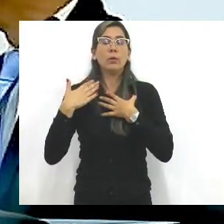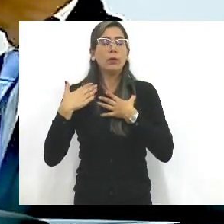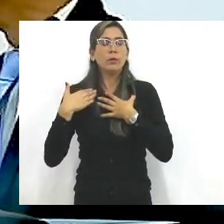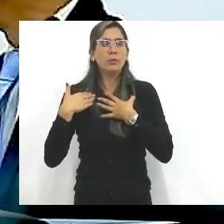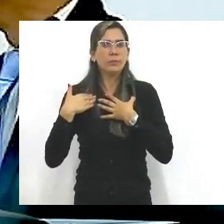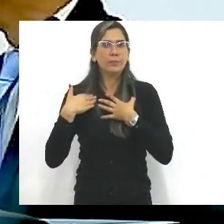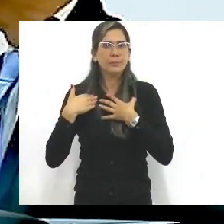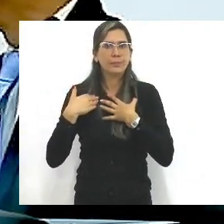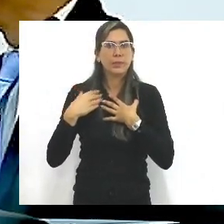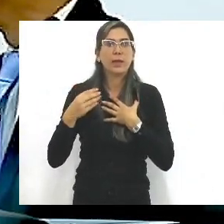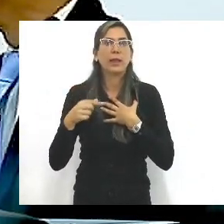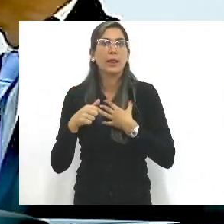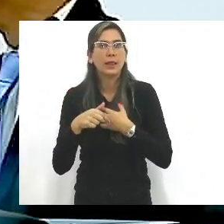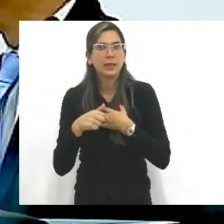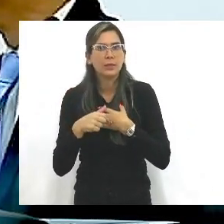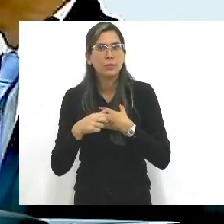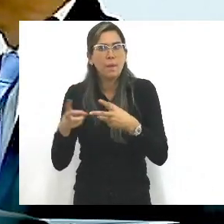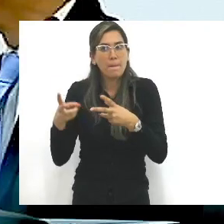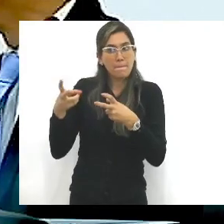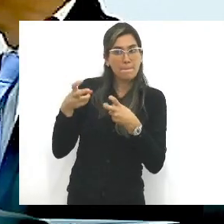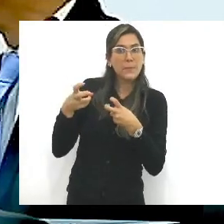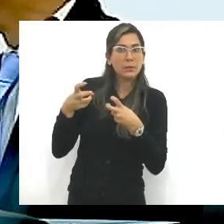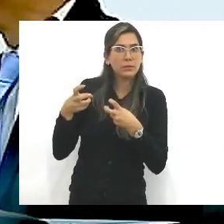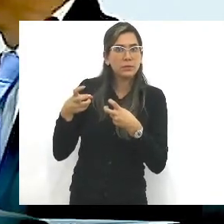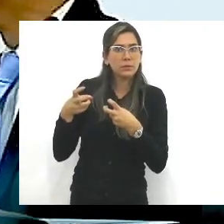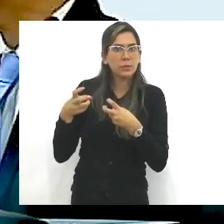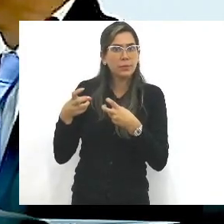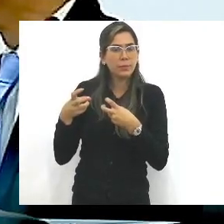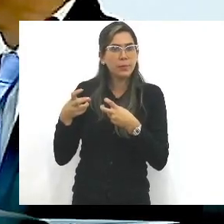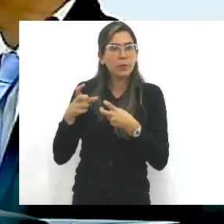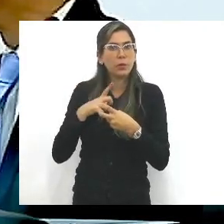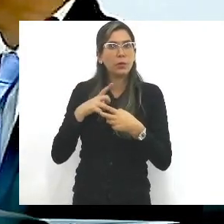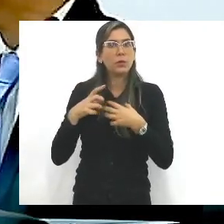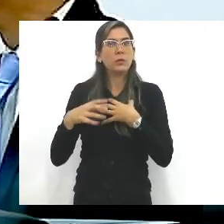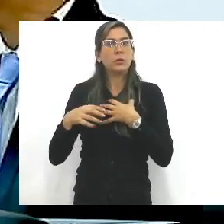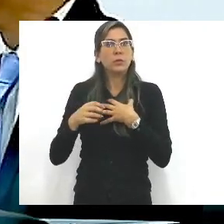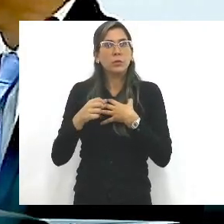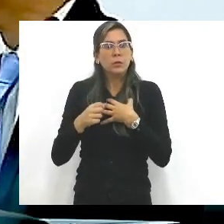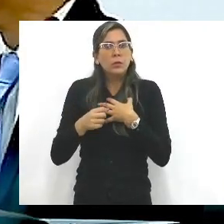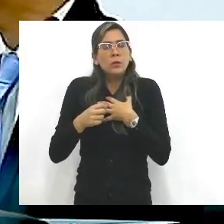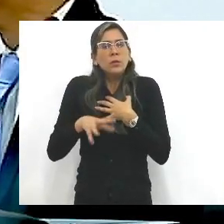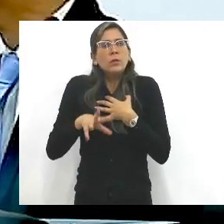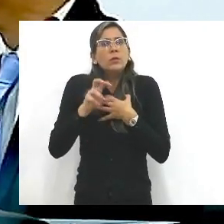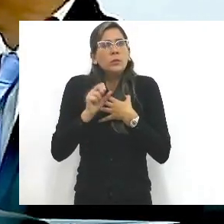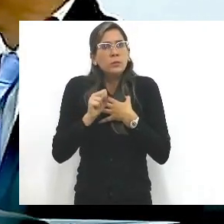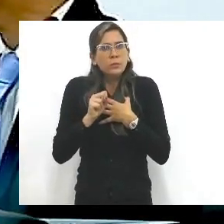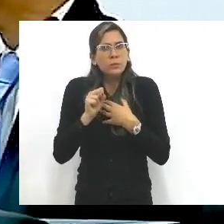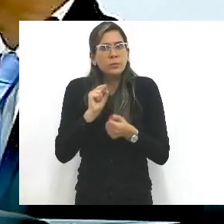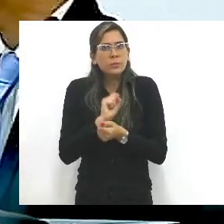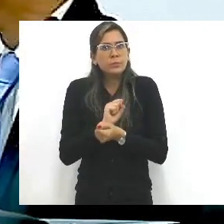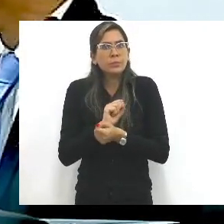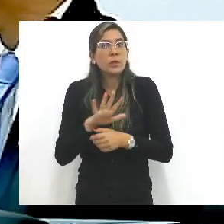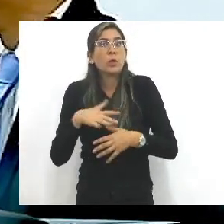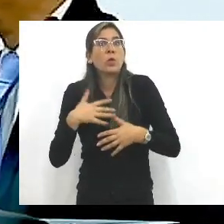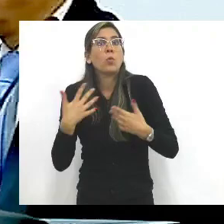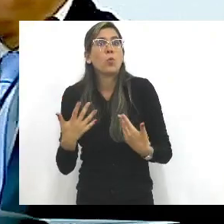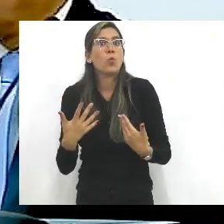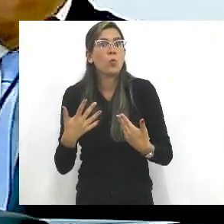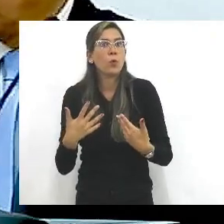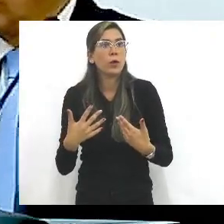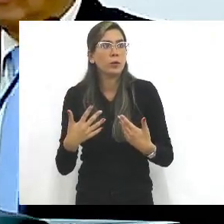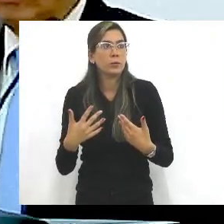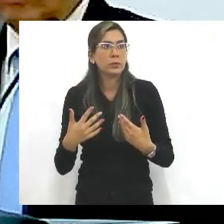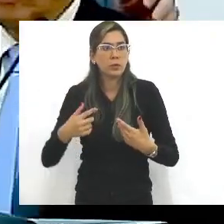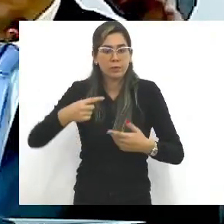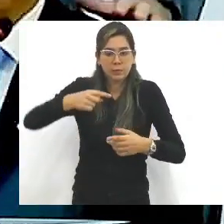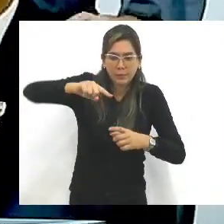Ok? Nesse momento, identificou que ela está realmente obstruída, as vias aéreas estão obstruídas, qual que é a técnica? Você vai se posicionar